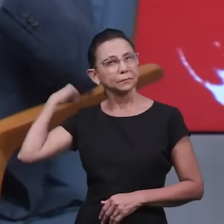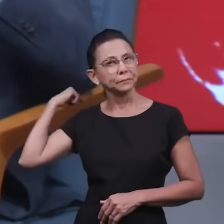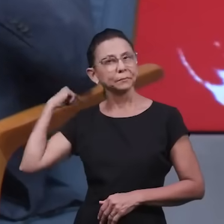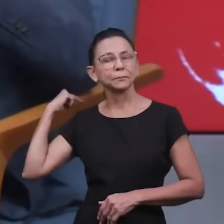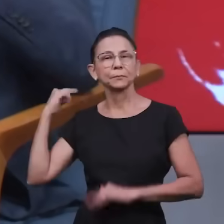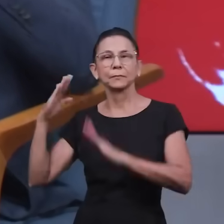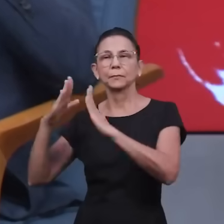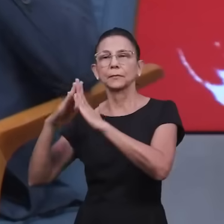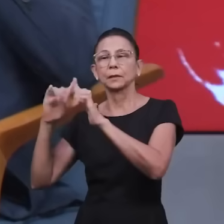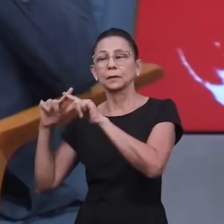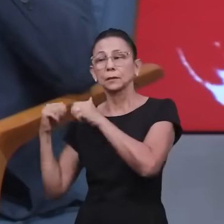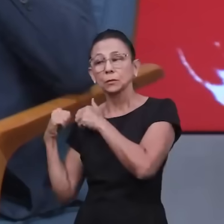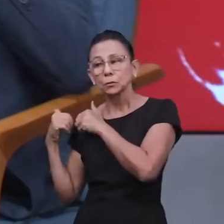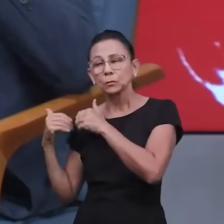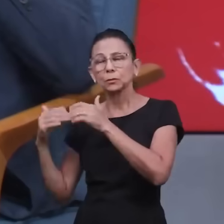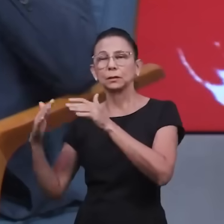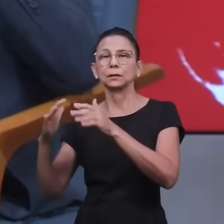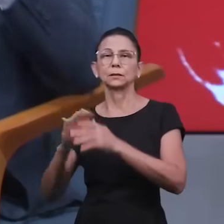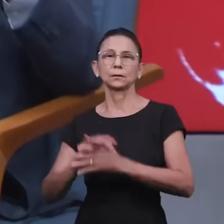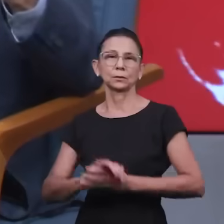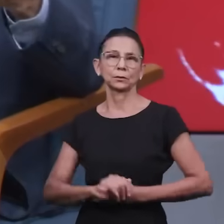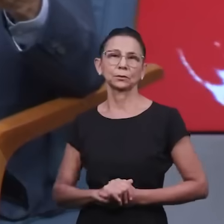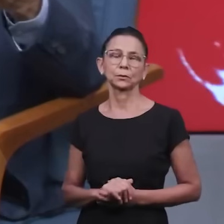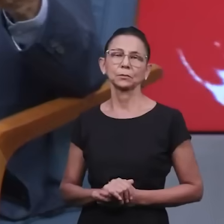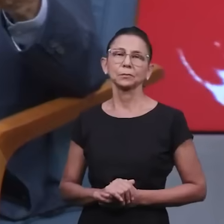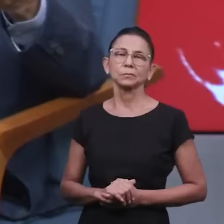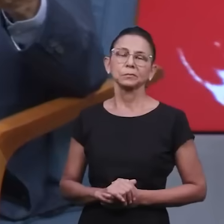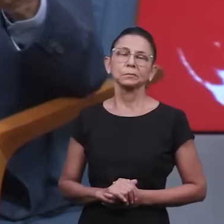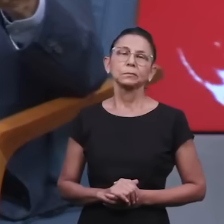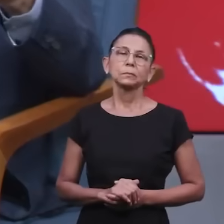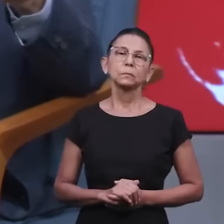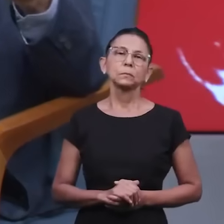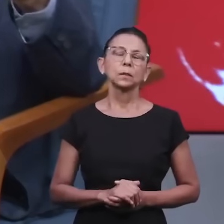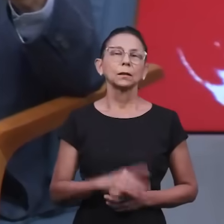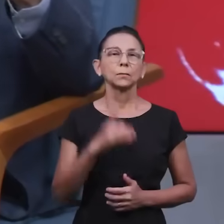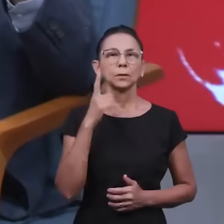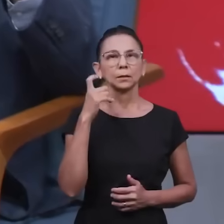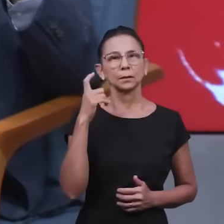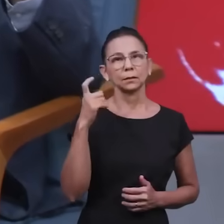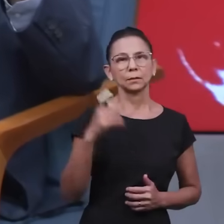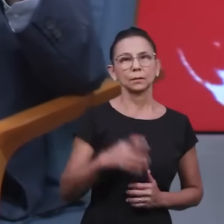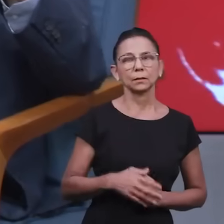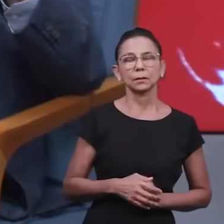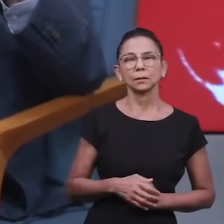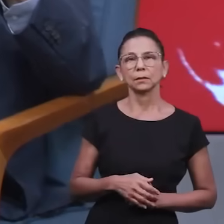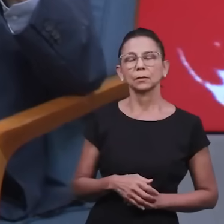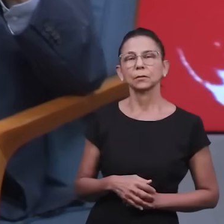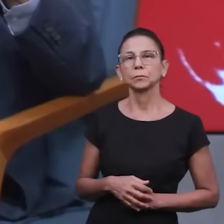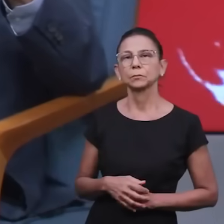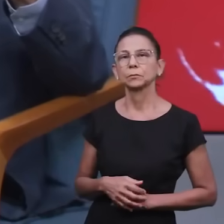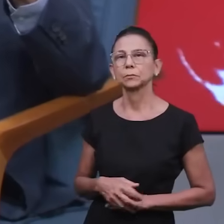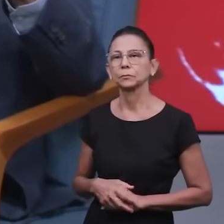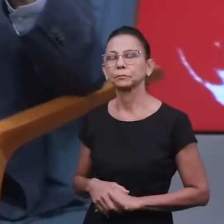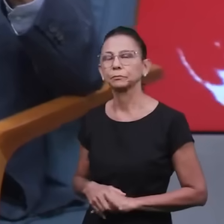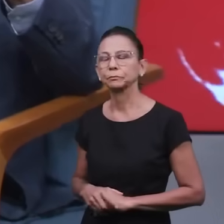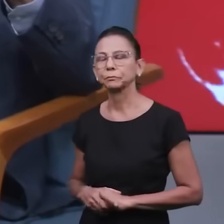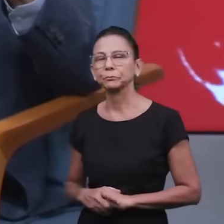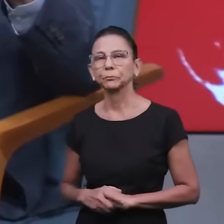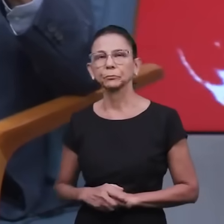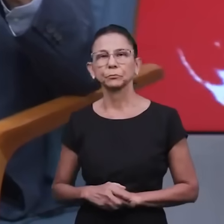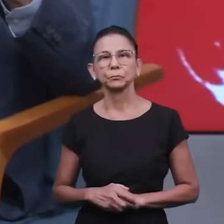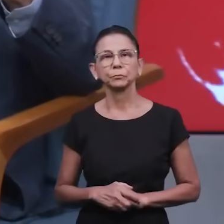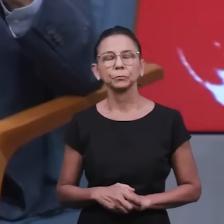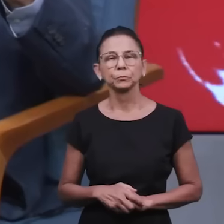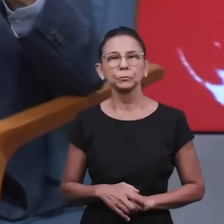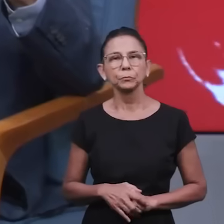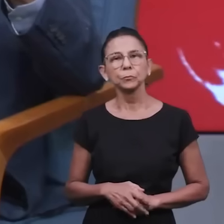A igreja começa, a substituição, o primeiro relato, muito interessante, a substituição de Judas